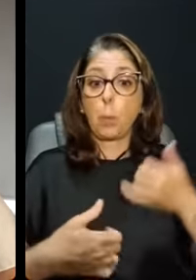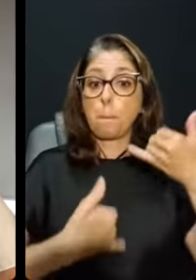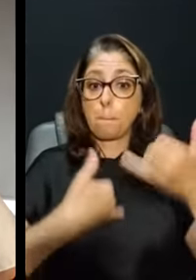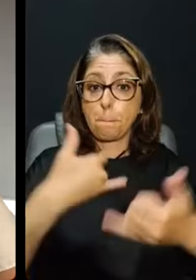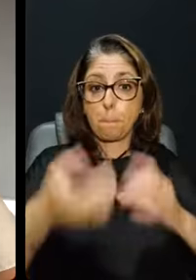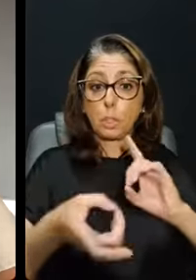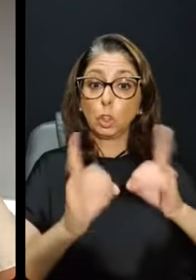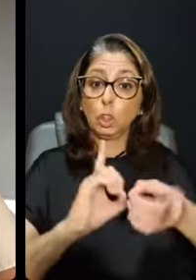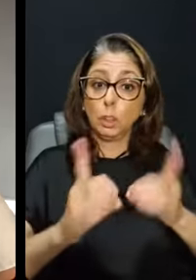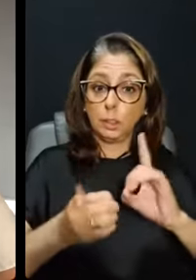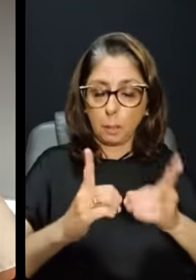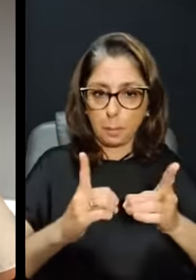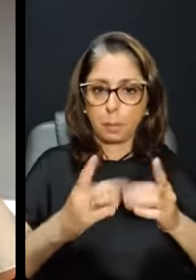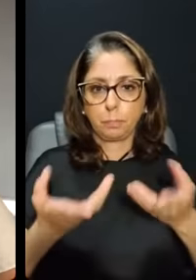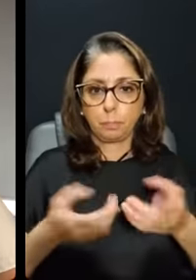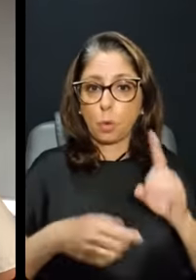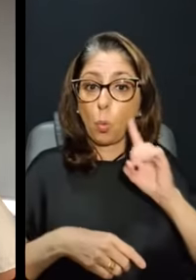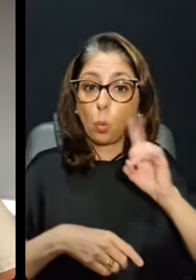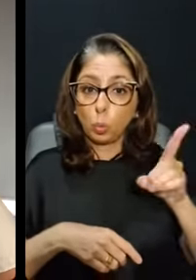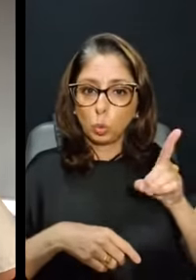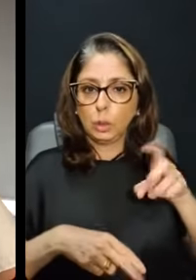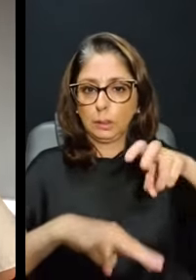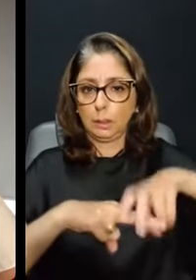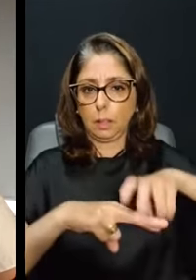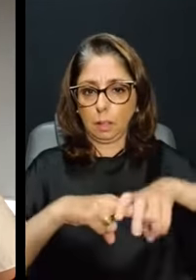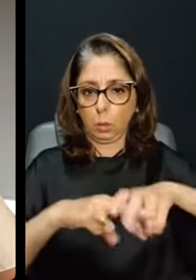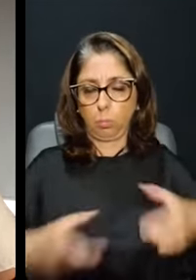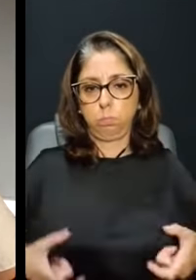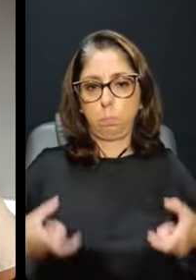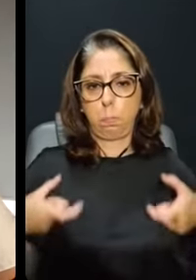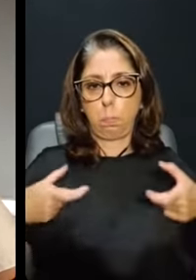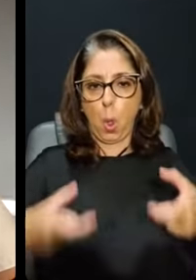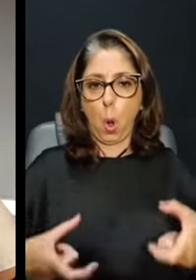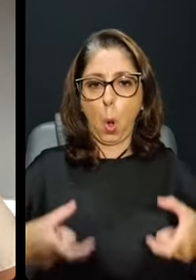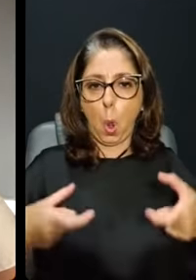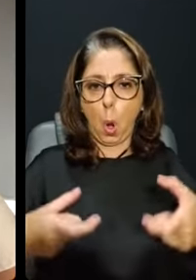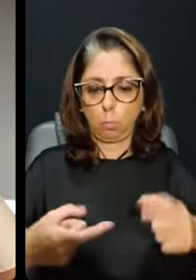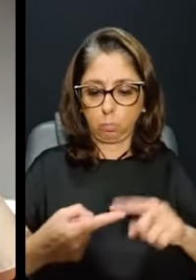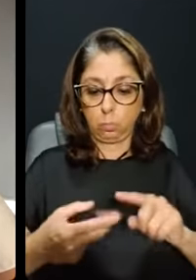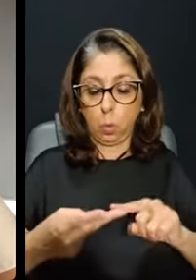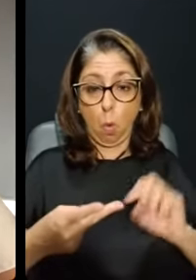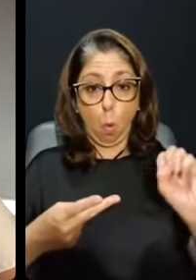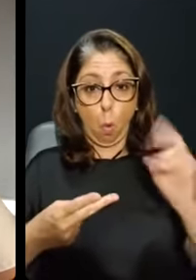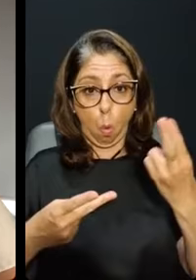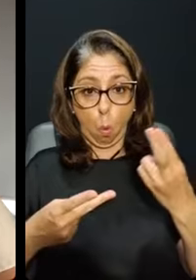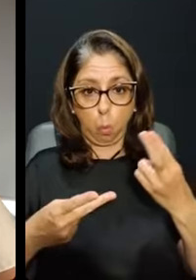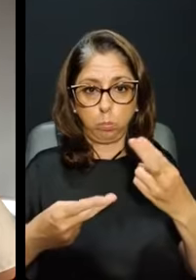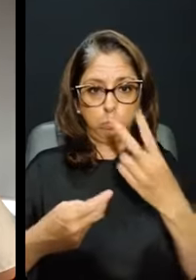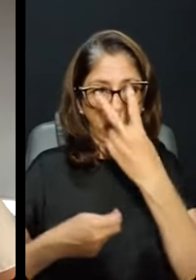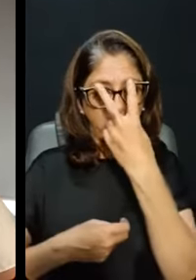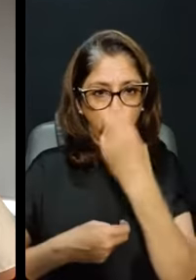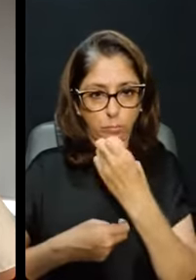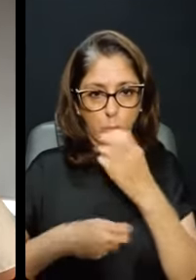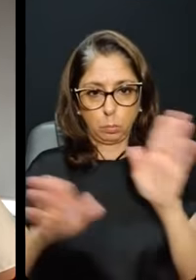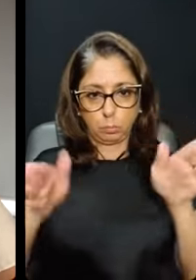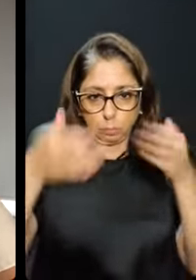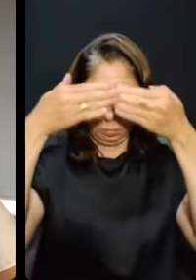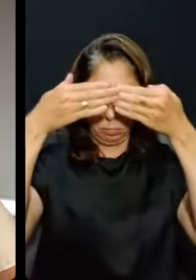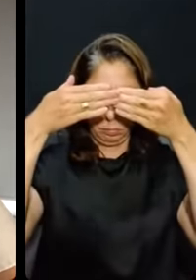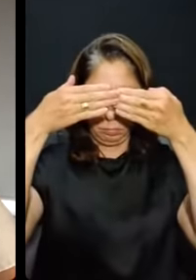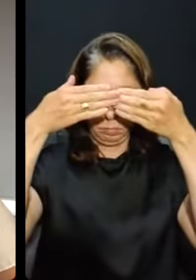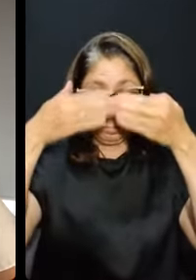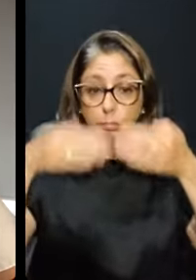você passava um dia na cadeira de rodas ou com os olhos vendados na tua área, no teu trabalho, no teu dia a